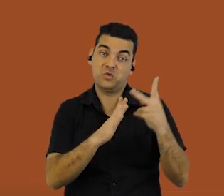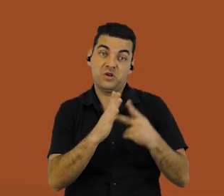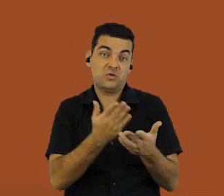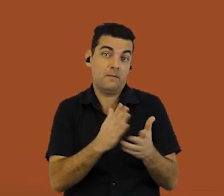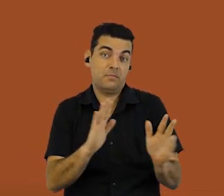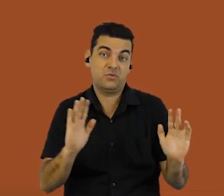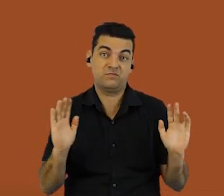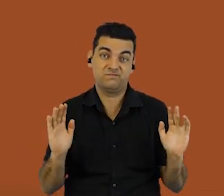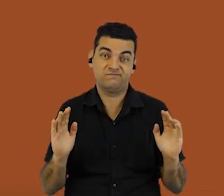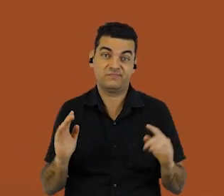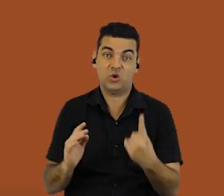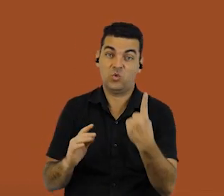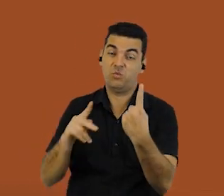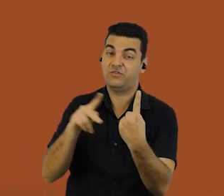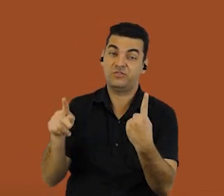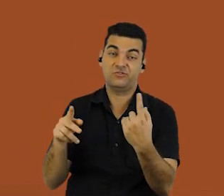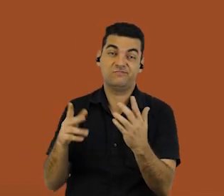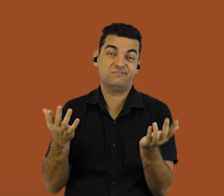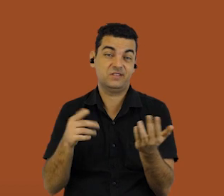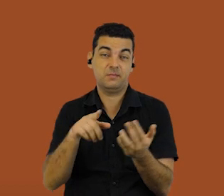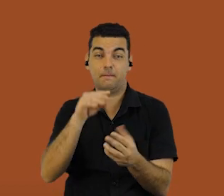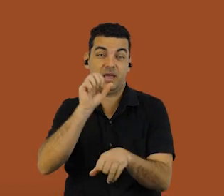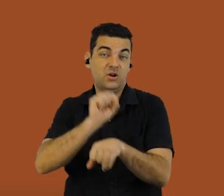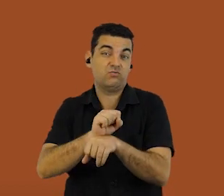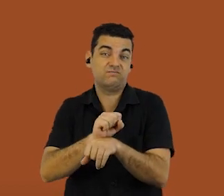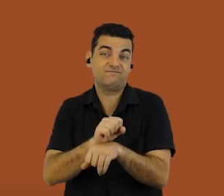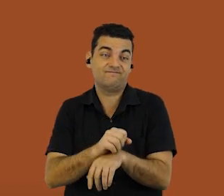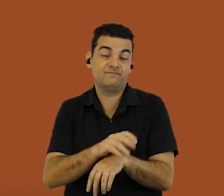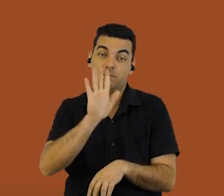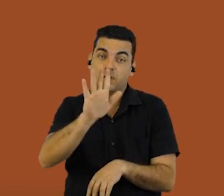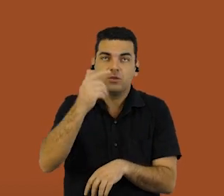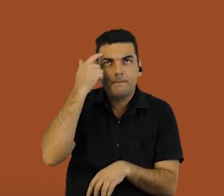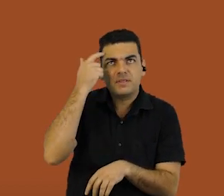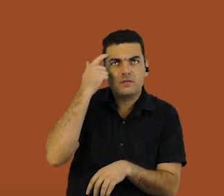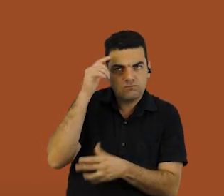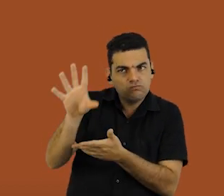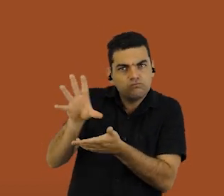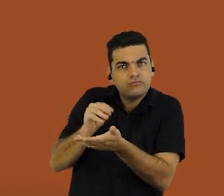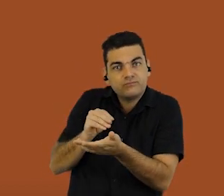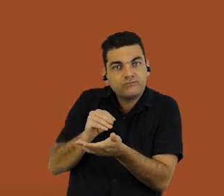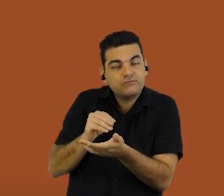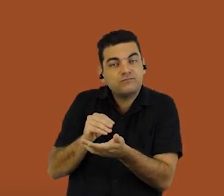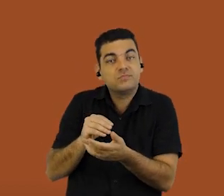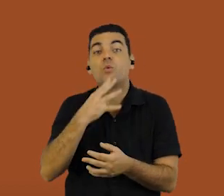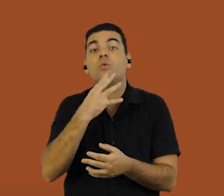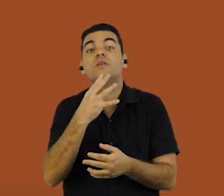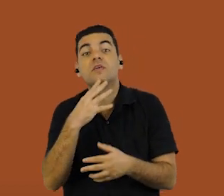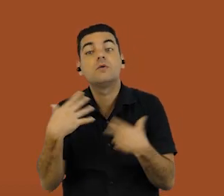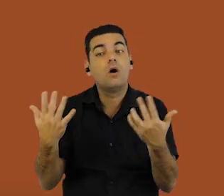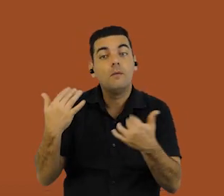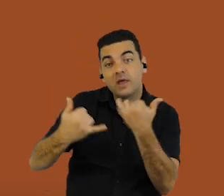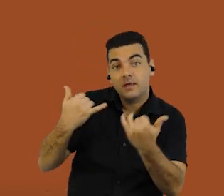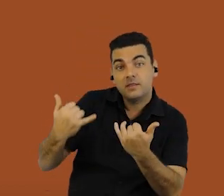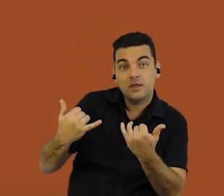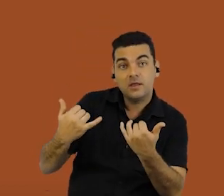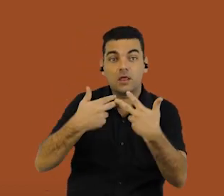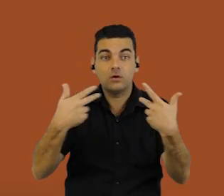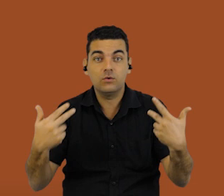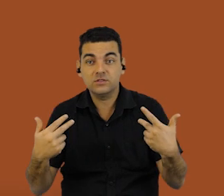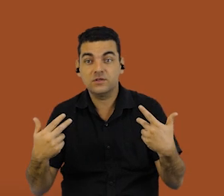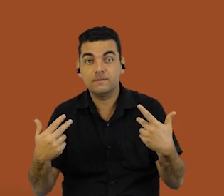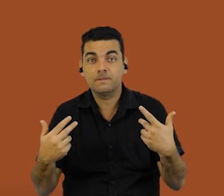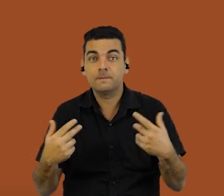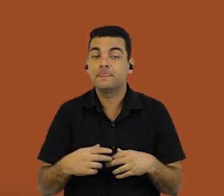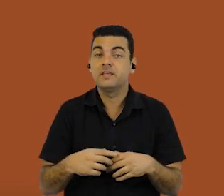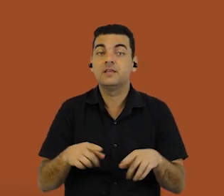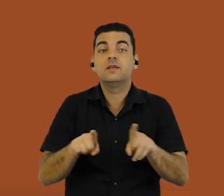era de um professor e alguns estudantes. E a partir daí eu comecei a conhecer os jogos e pensar.